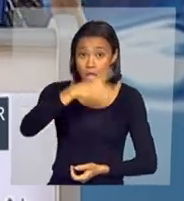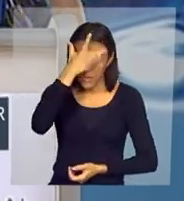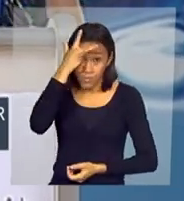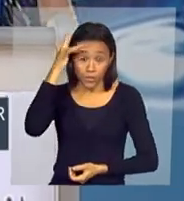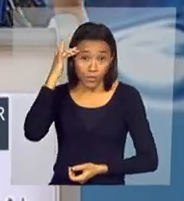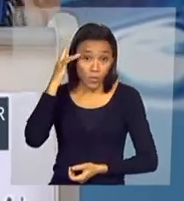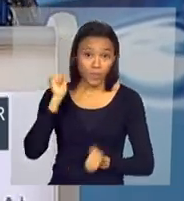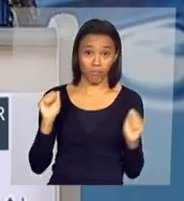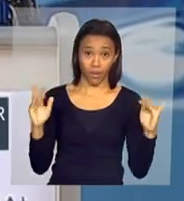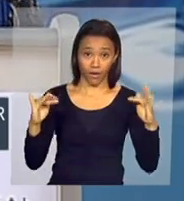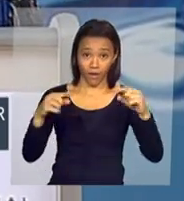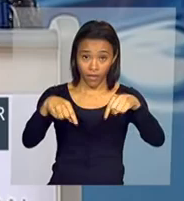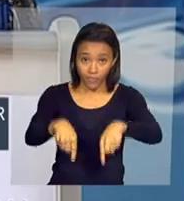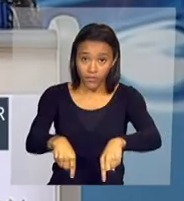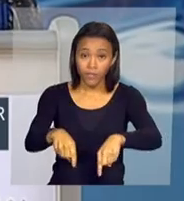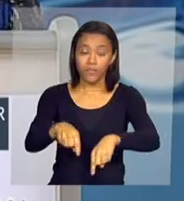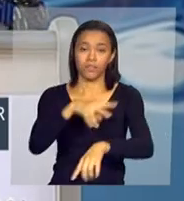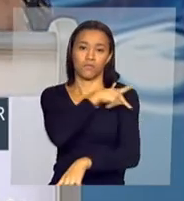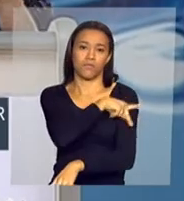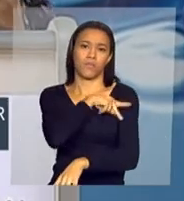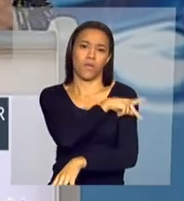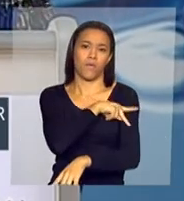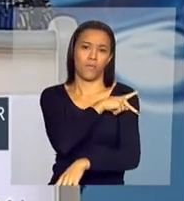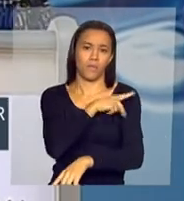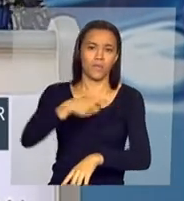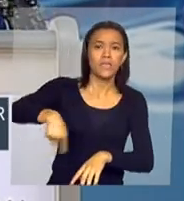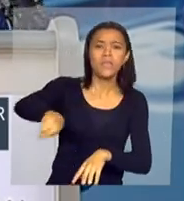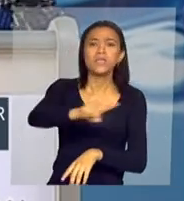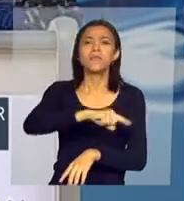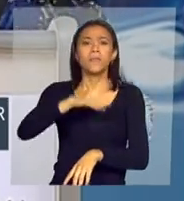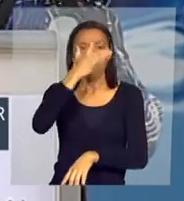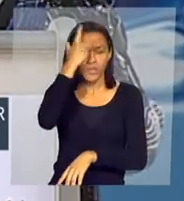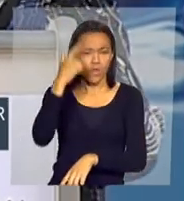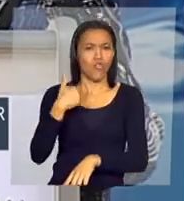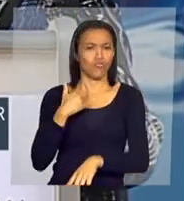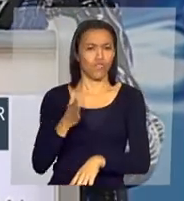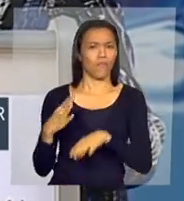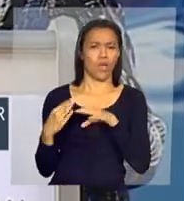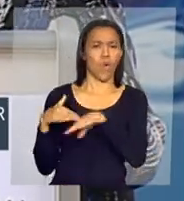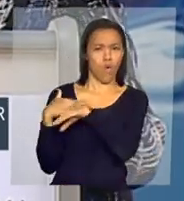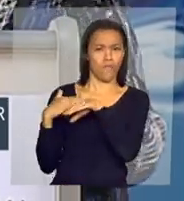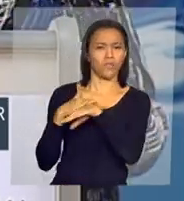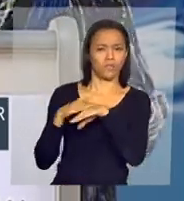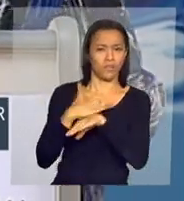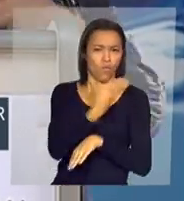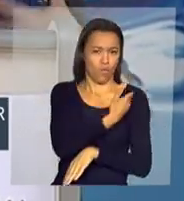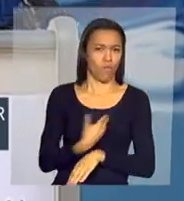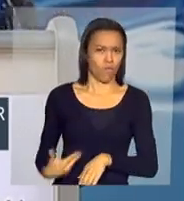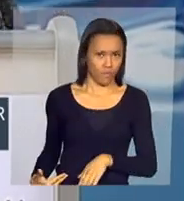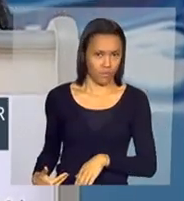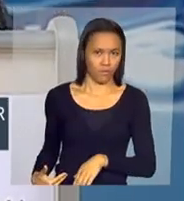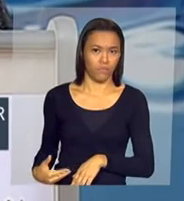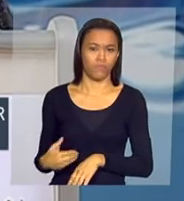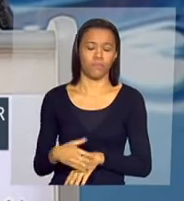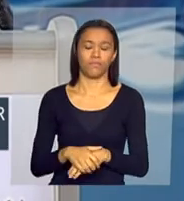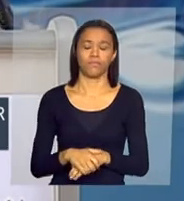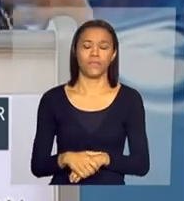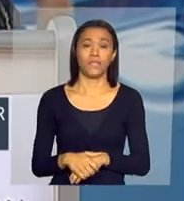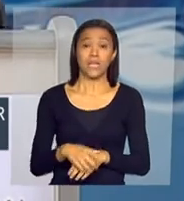aqui do Piauí. São pessoas, eu estava comentando com o governador, são